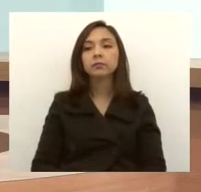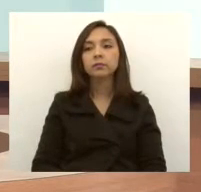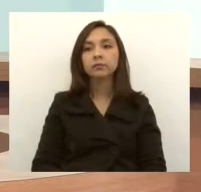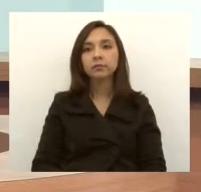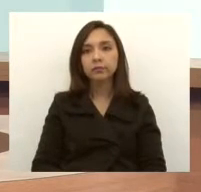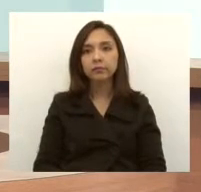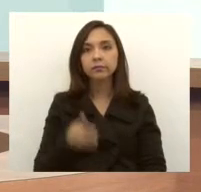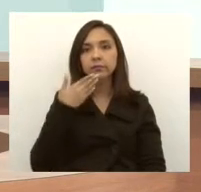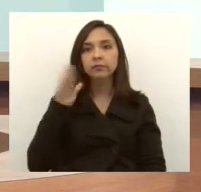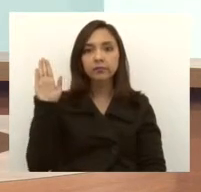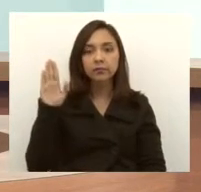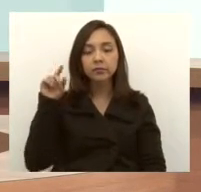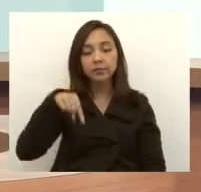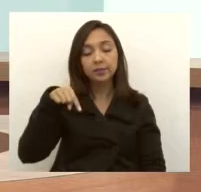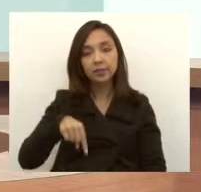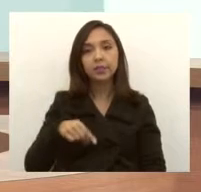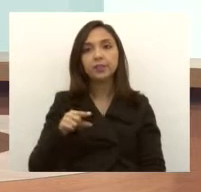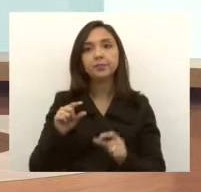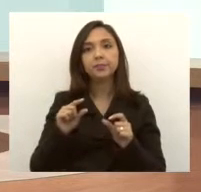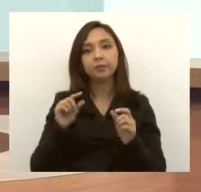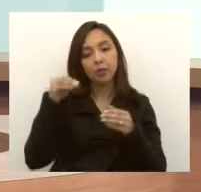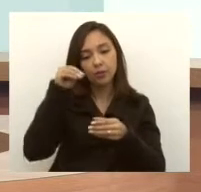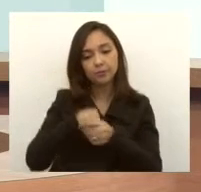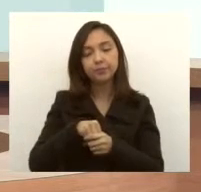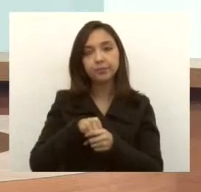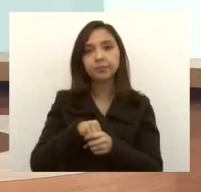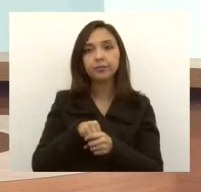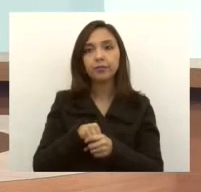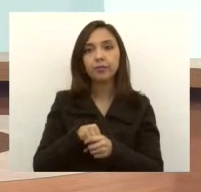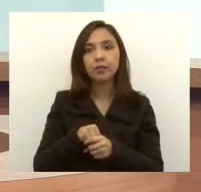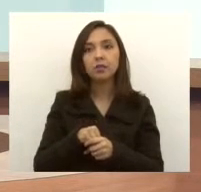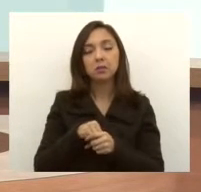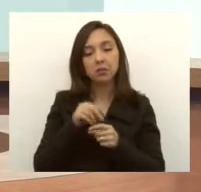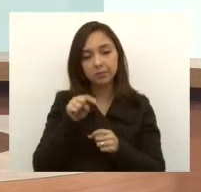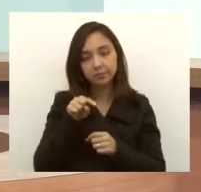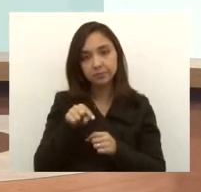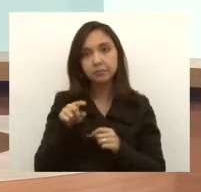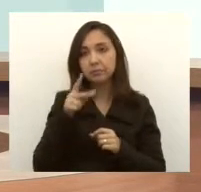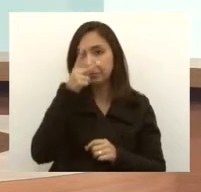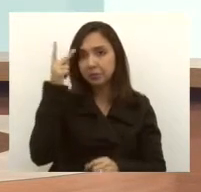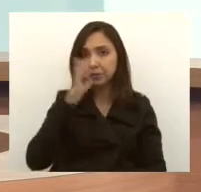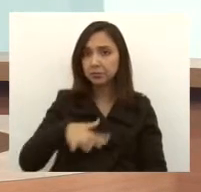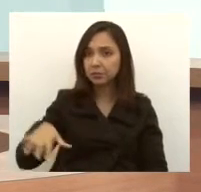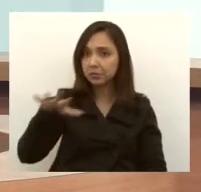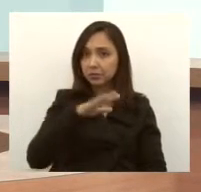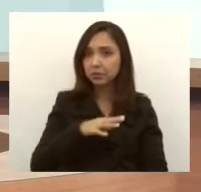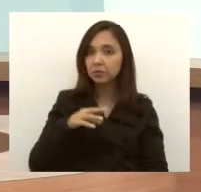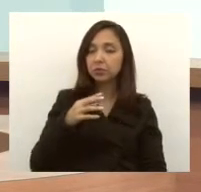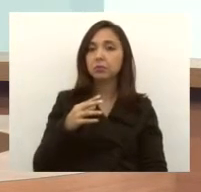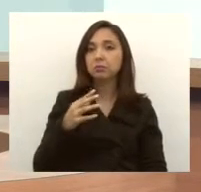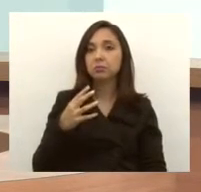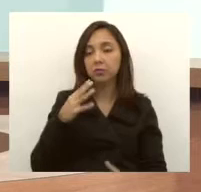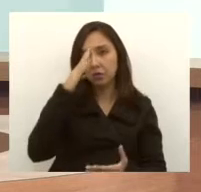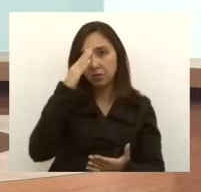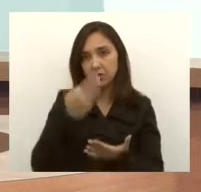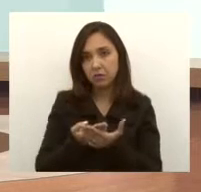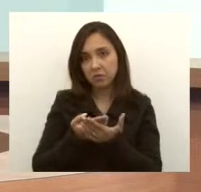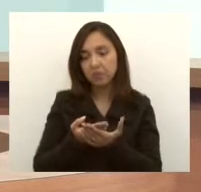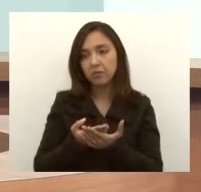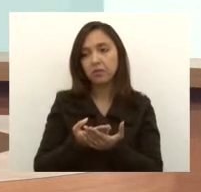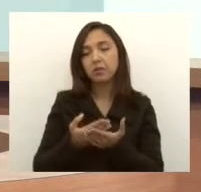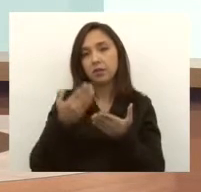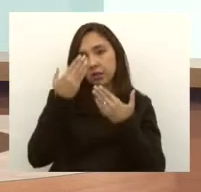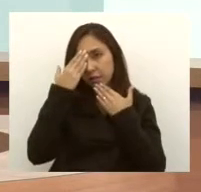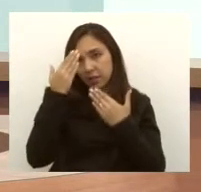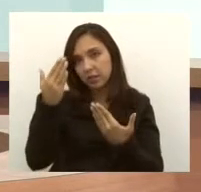cumprir aquilo que nos foi dado, que foi o voto popular que as pessoas nos depositaram. Queria